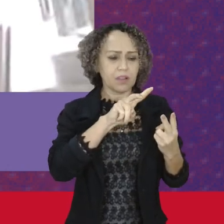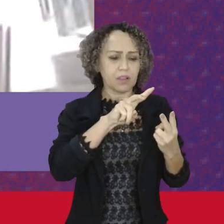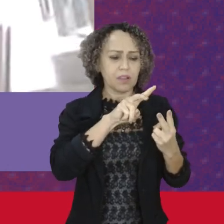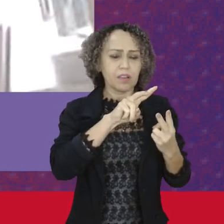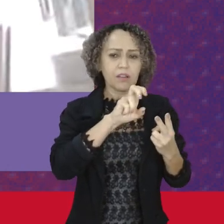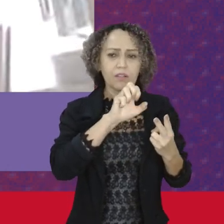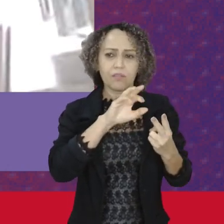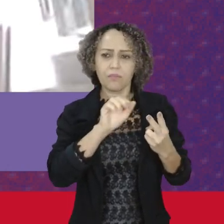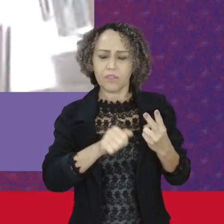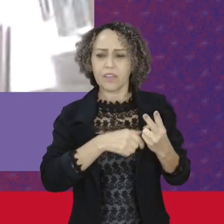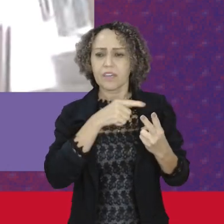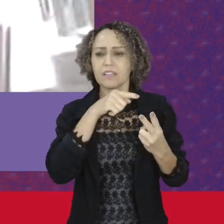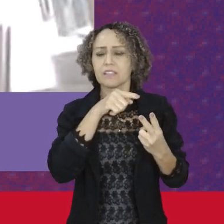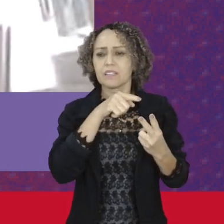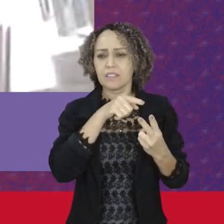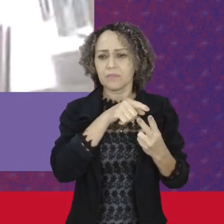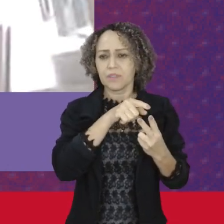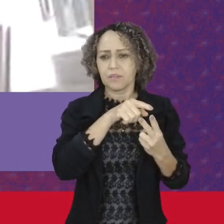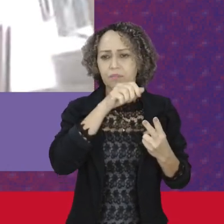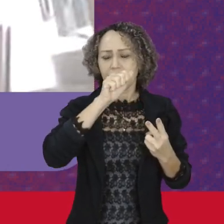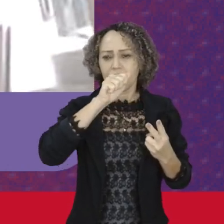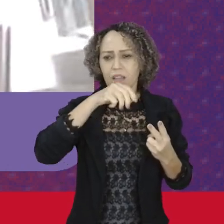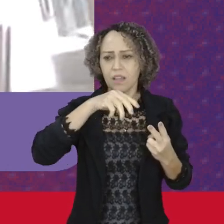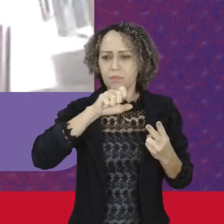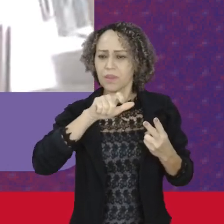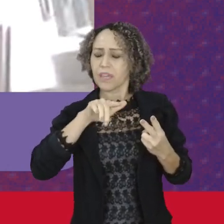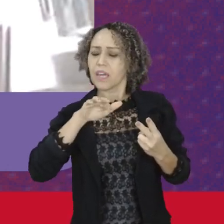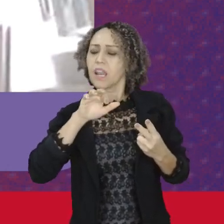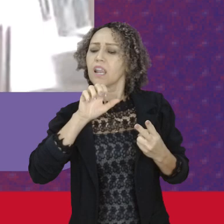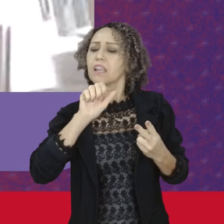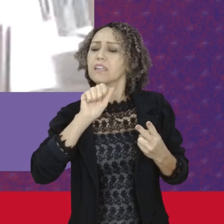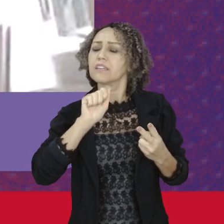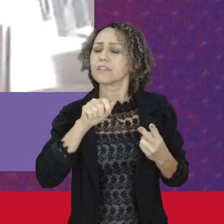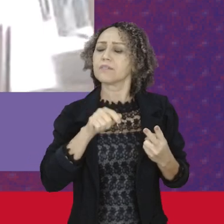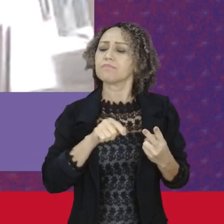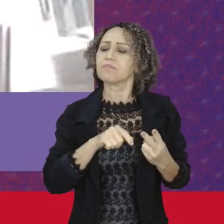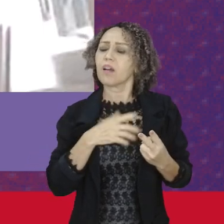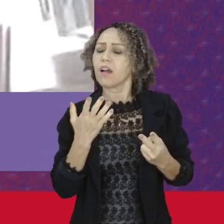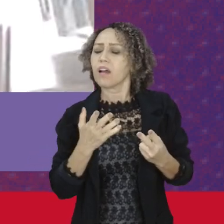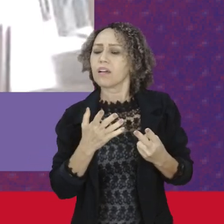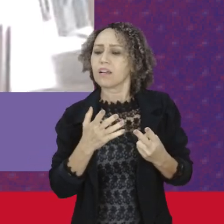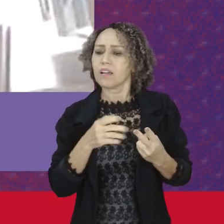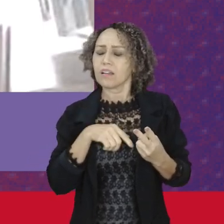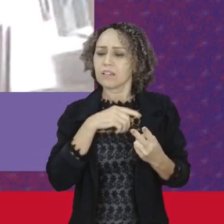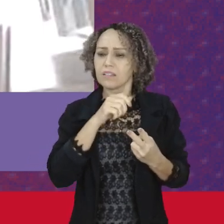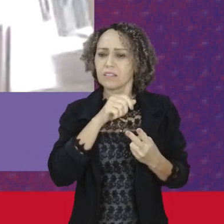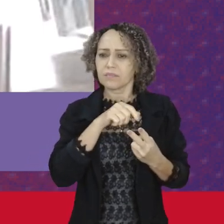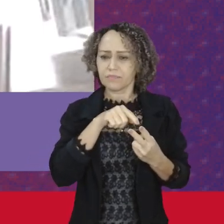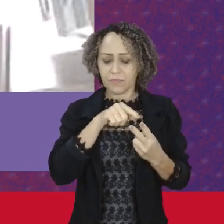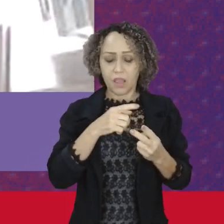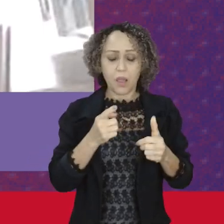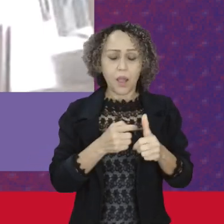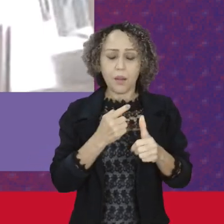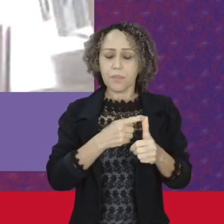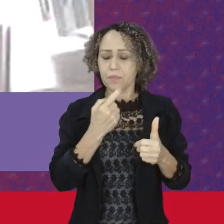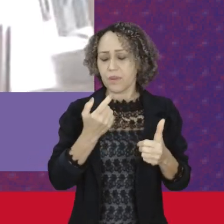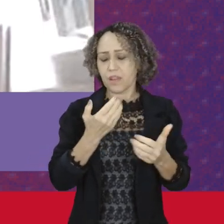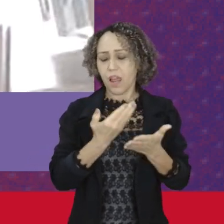trazer nossa primeira questão. Na primeira aula, a Amelinha fala da luta das mulheres